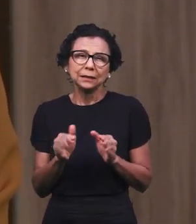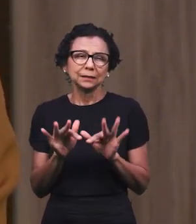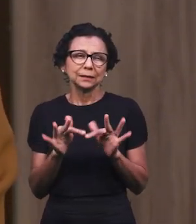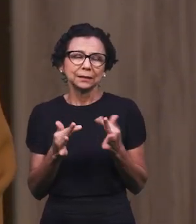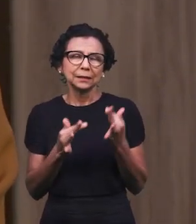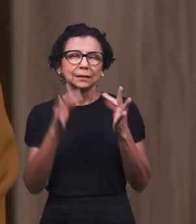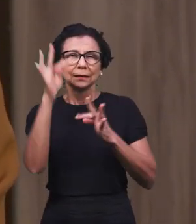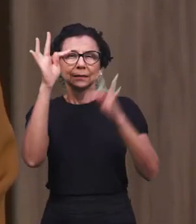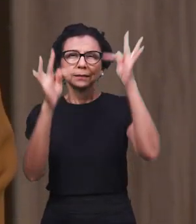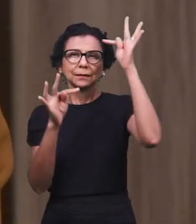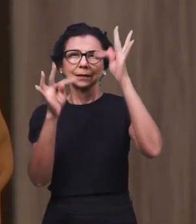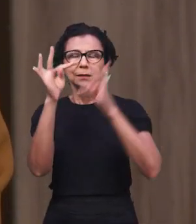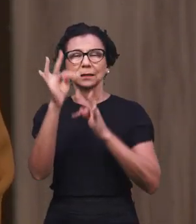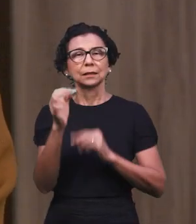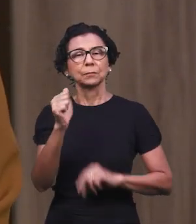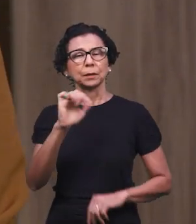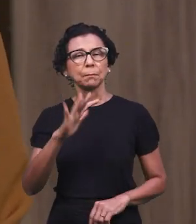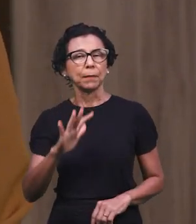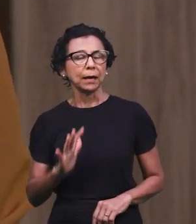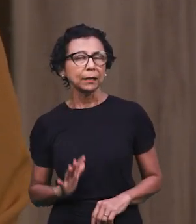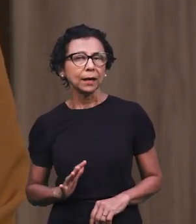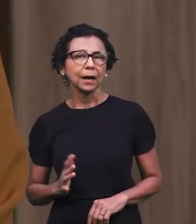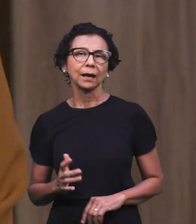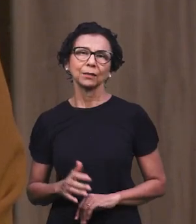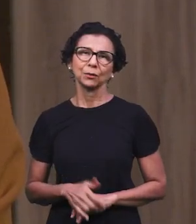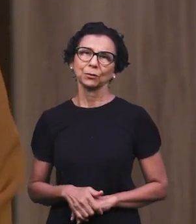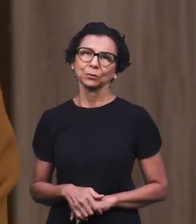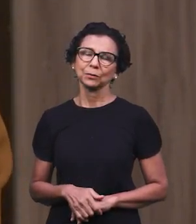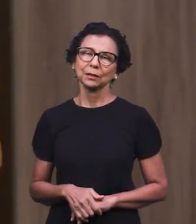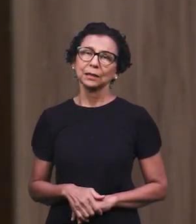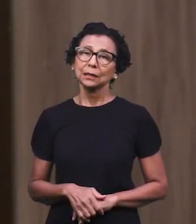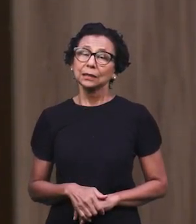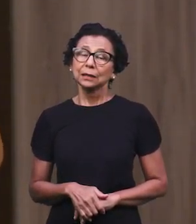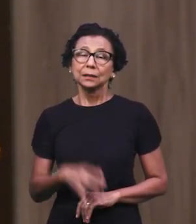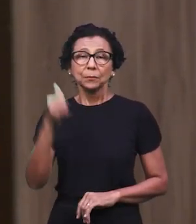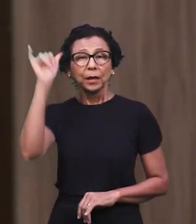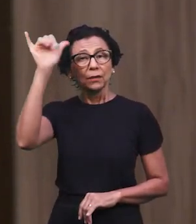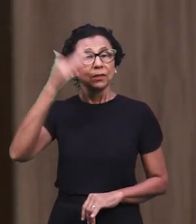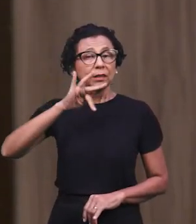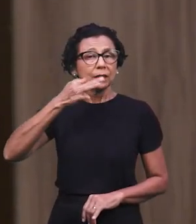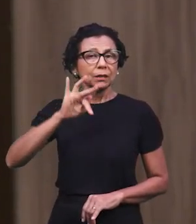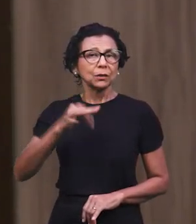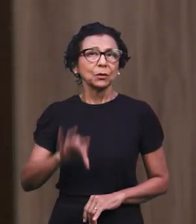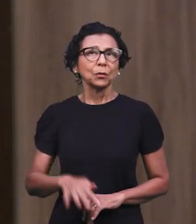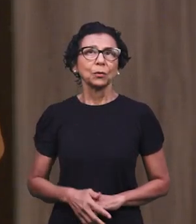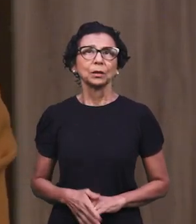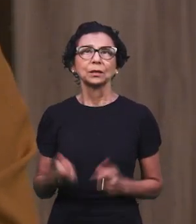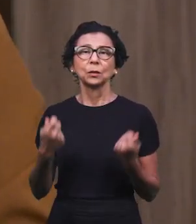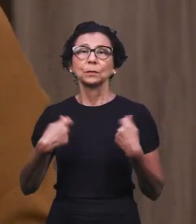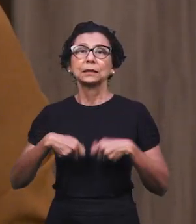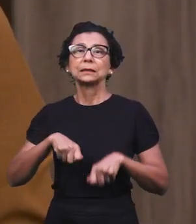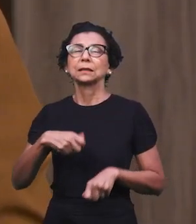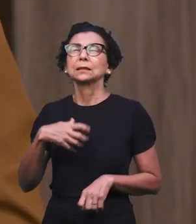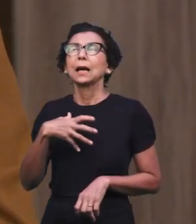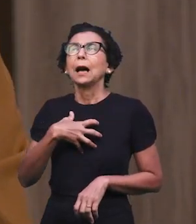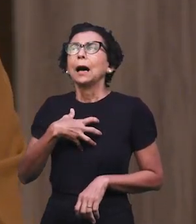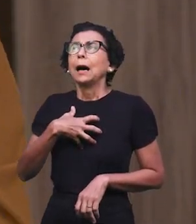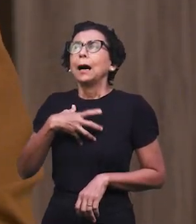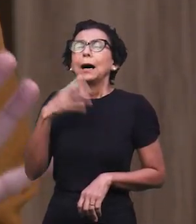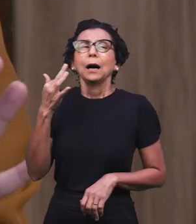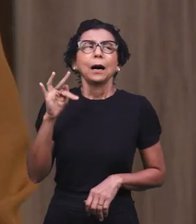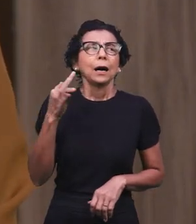mais barato, é mais simples e menos doloroso. Então, às vezes não precisa nem estar sentindo a dor. Se você viu que tem alguma